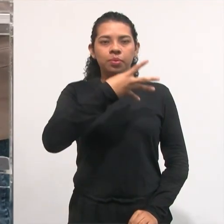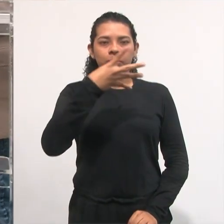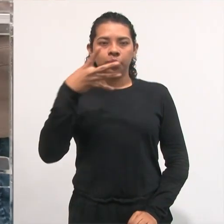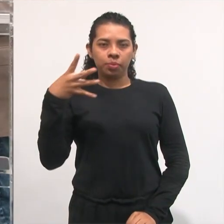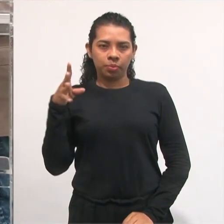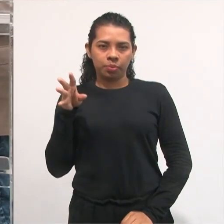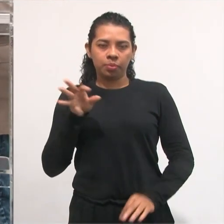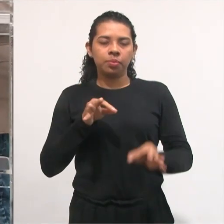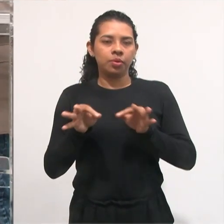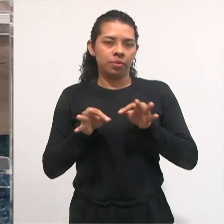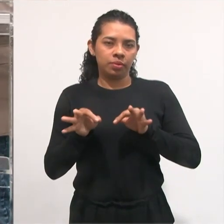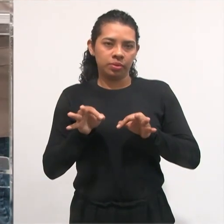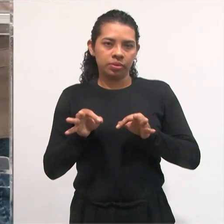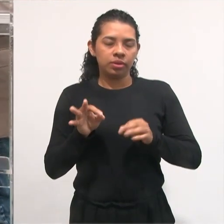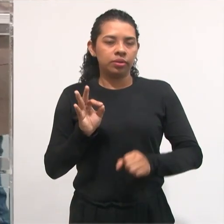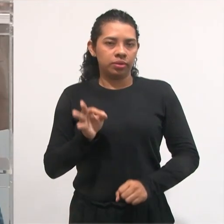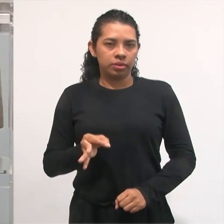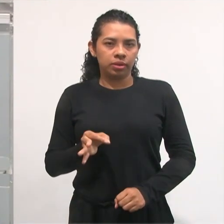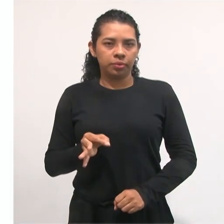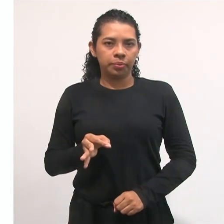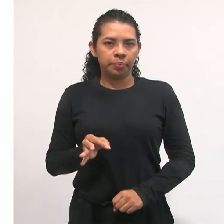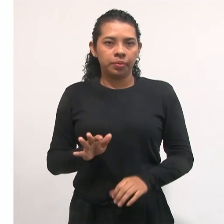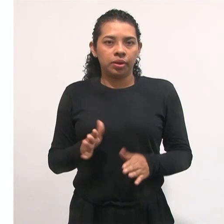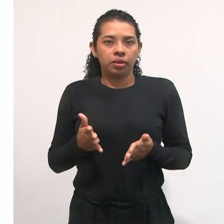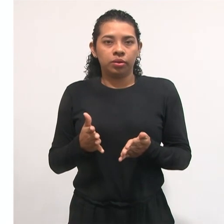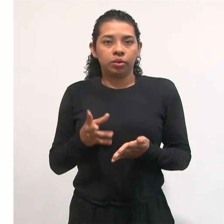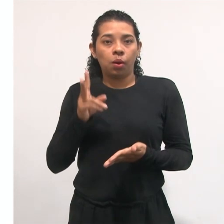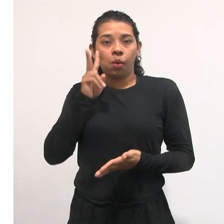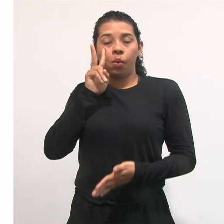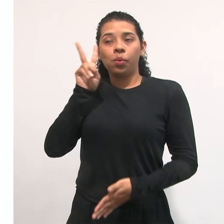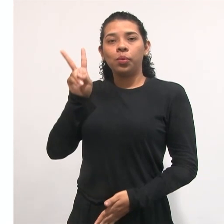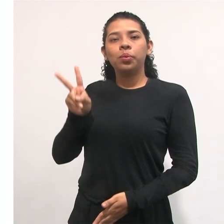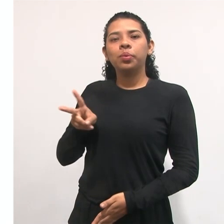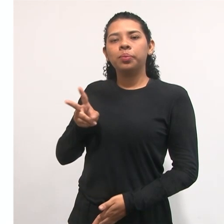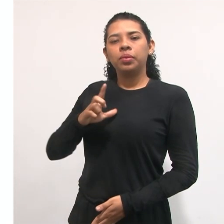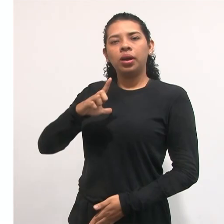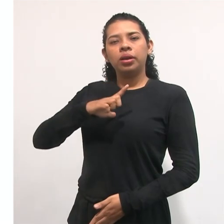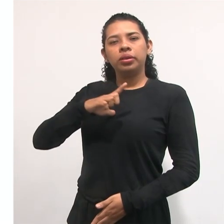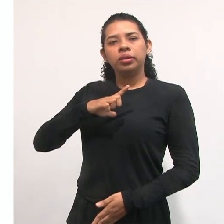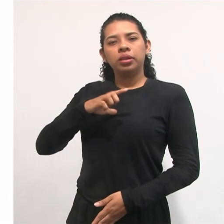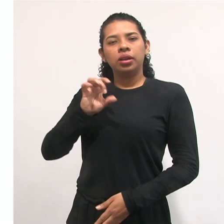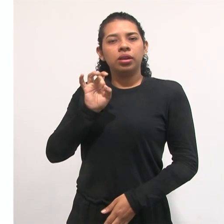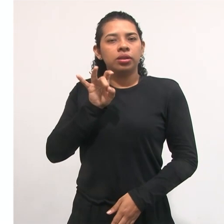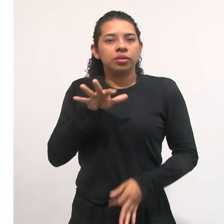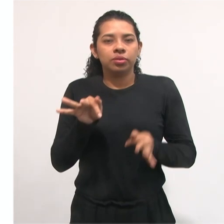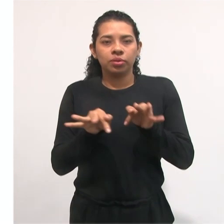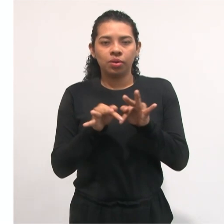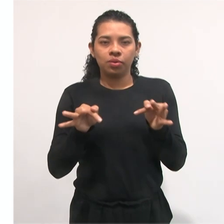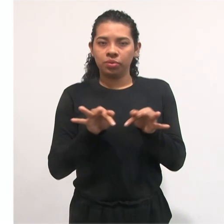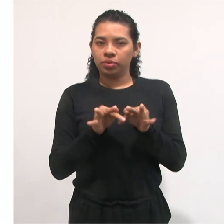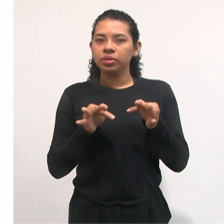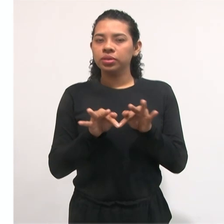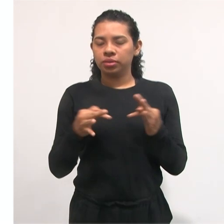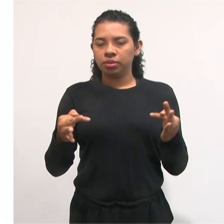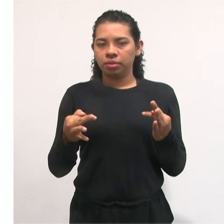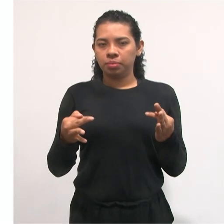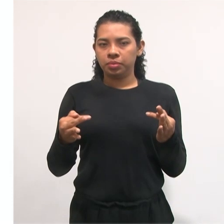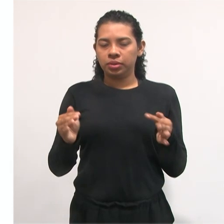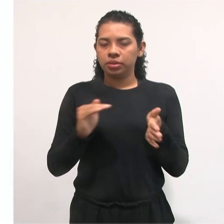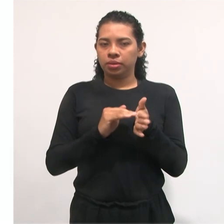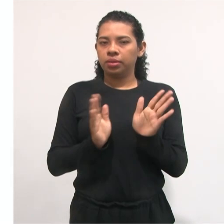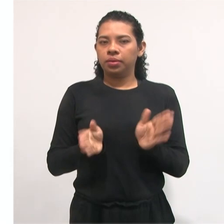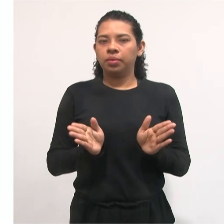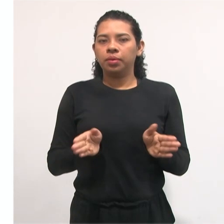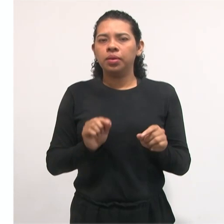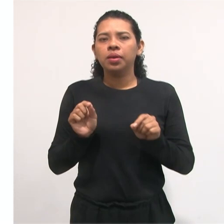facilitada, correto? Mas vejam bem, a nossa frequência só tem a frequência simples até aqui, até agora, né?